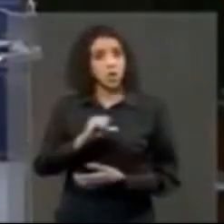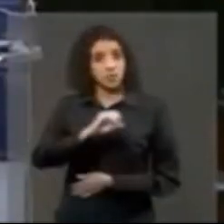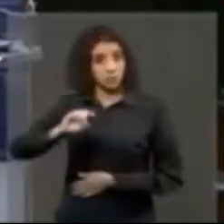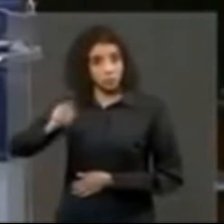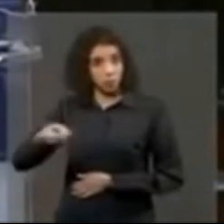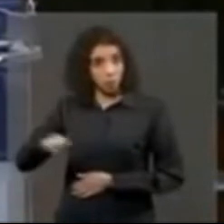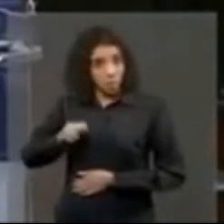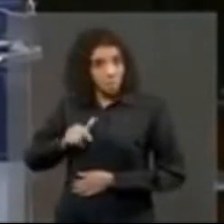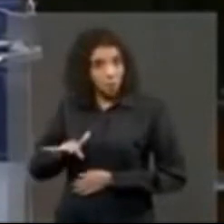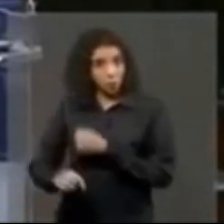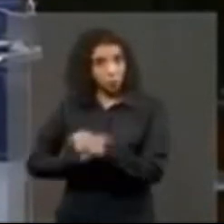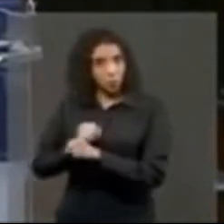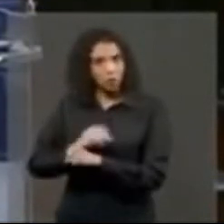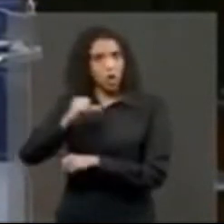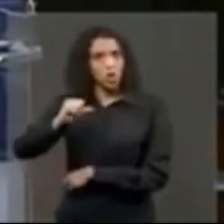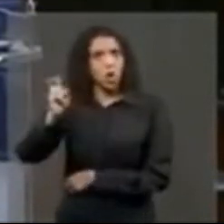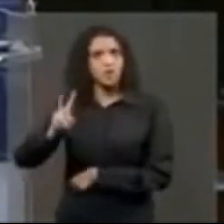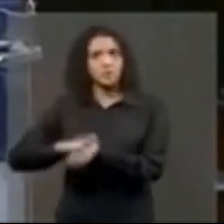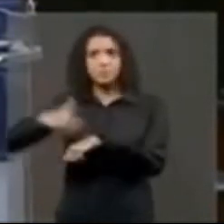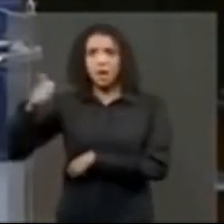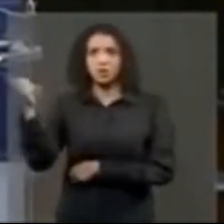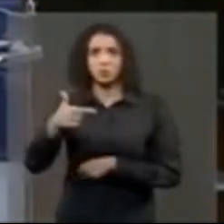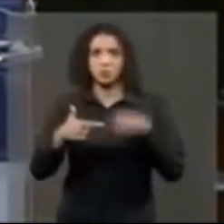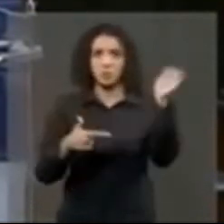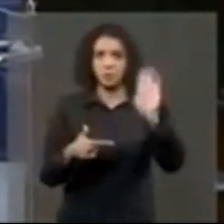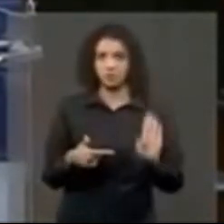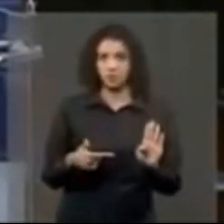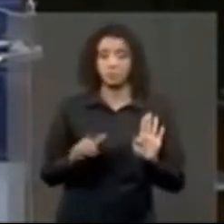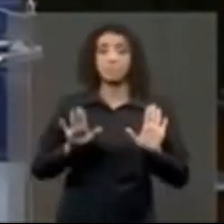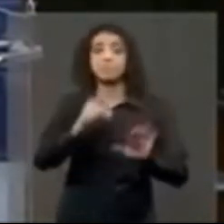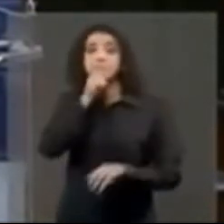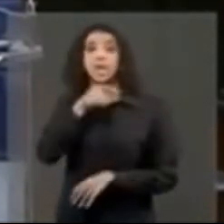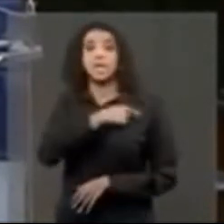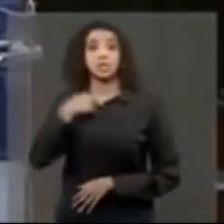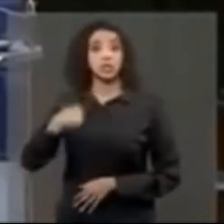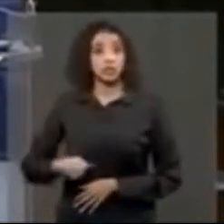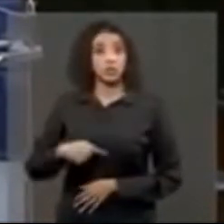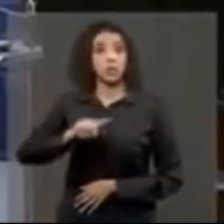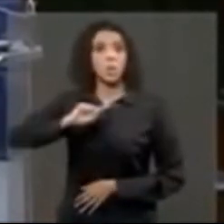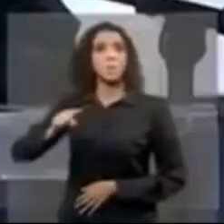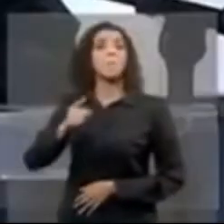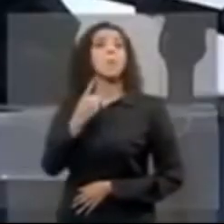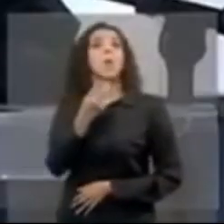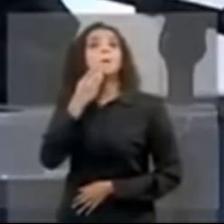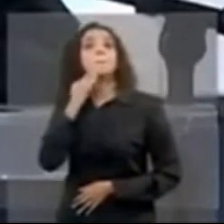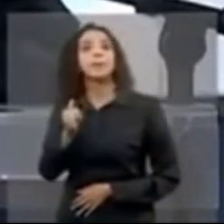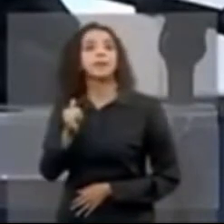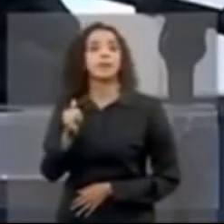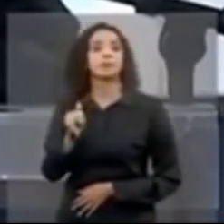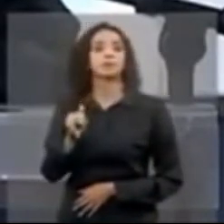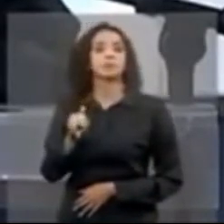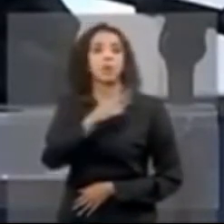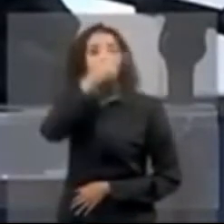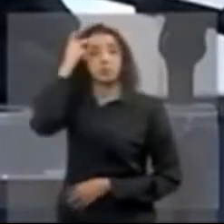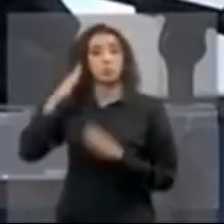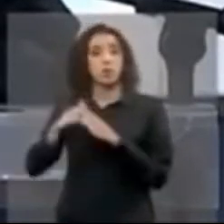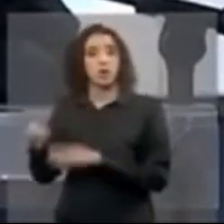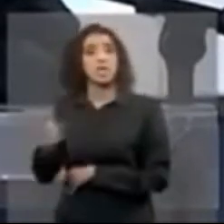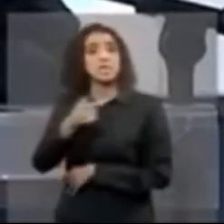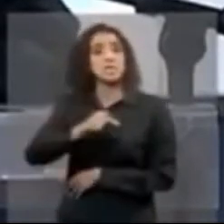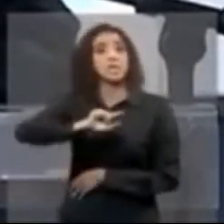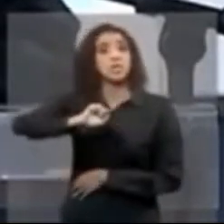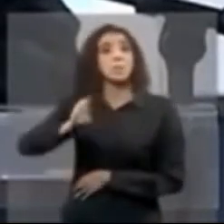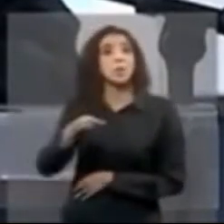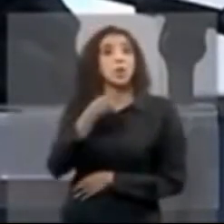ano, 9 vezes mais que o Brasil. A China, com 1 bilhão e 300 milhões de habitantes e 7 milhões e 400